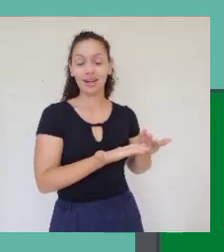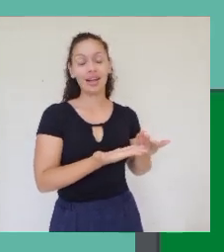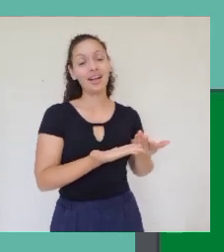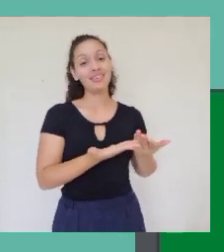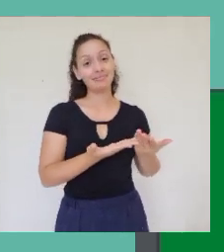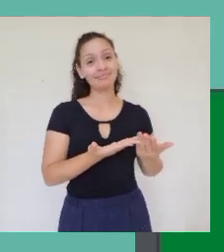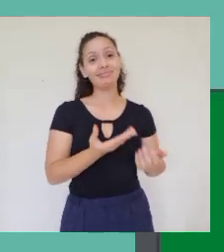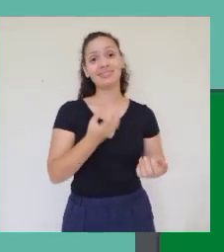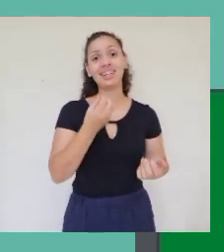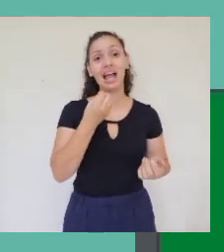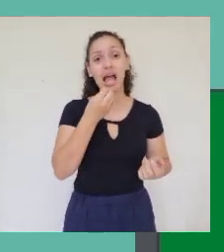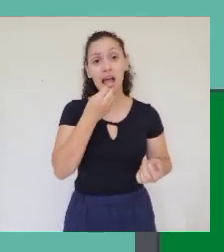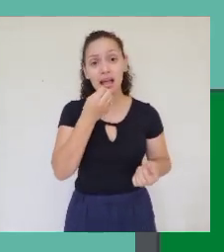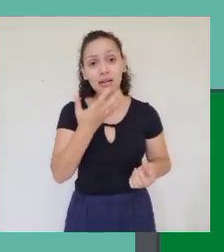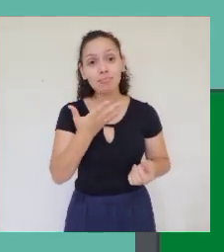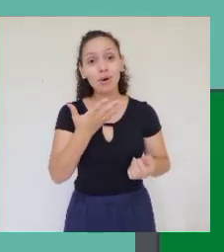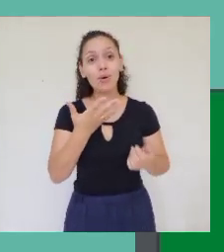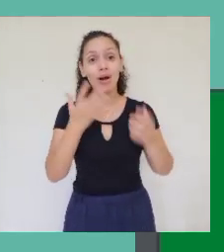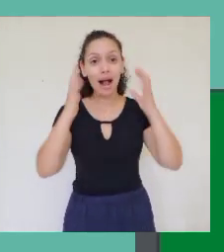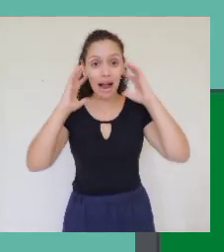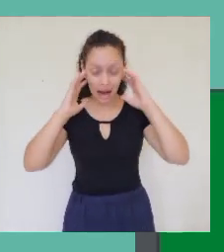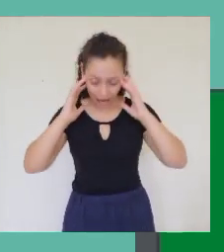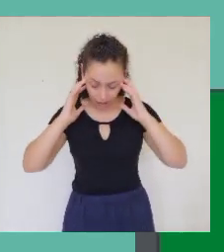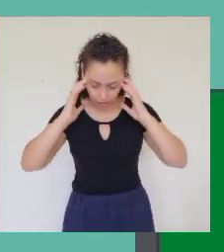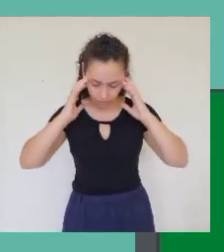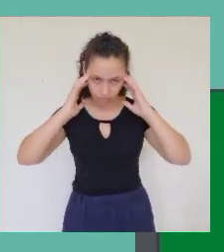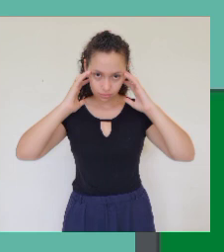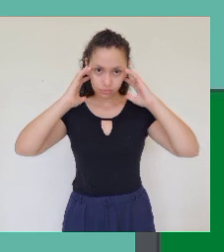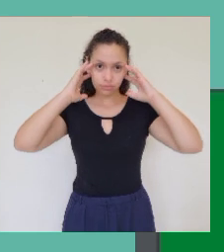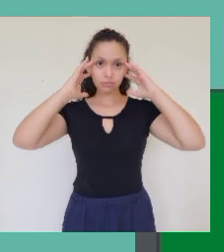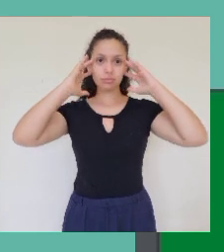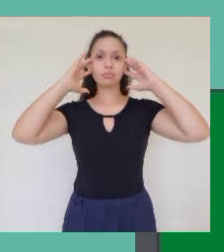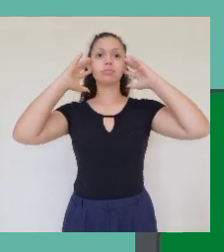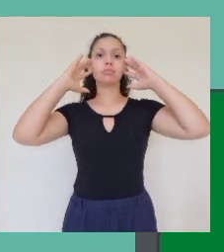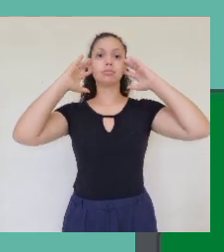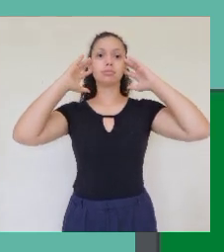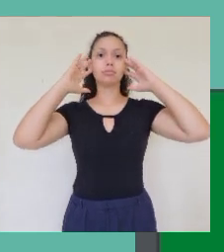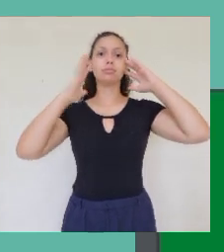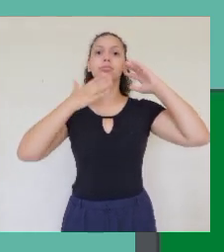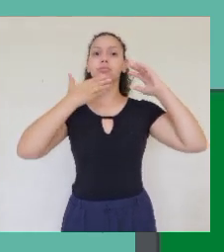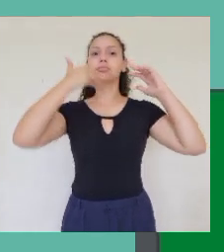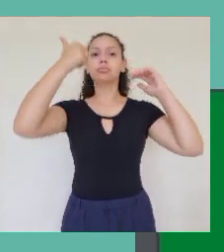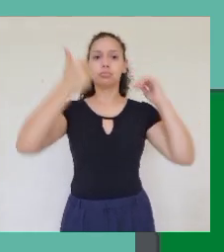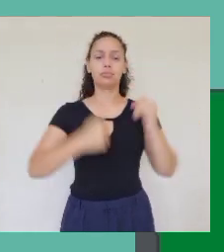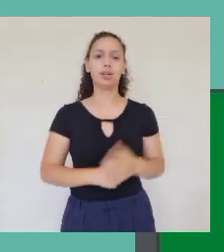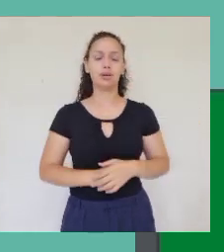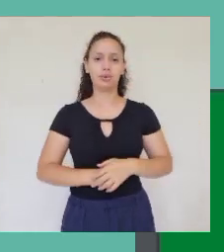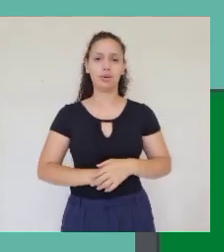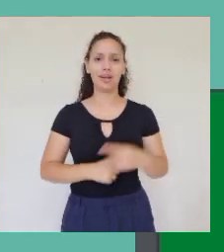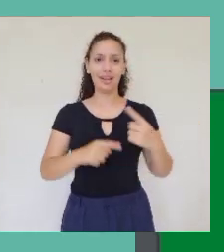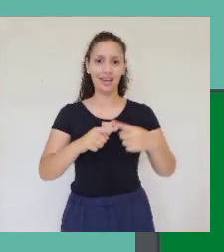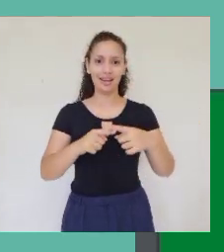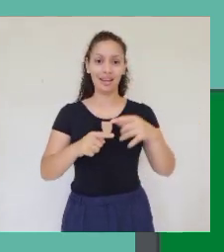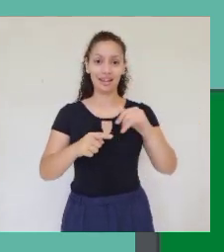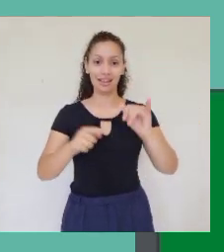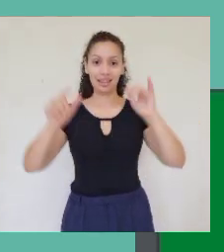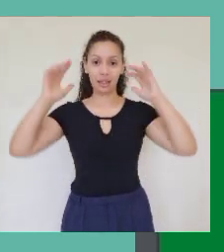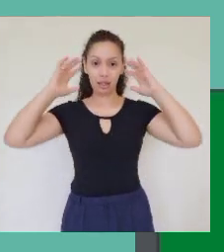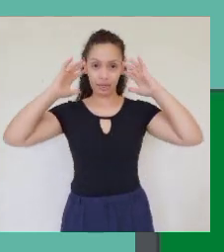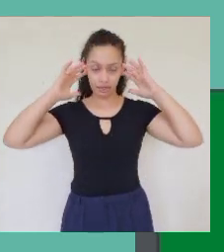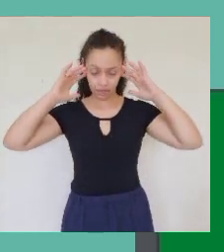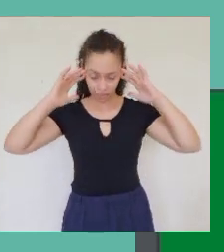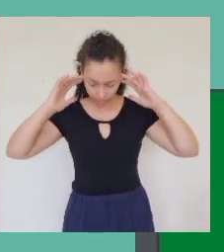reduza essa inclinação de cabeça, né? Você sabendo que quanto mais inclinado, mais tendencioso a ter